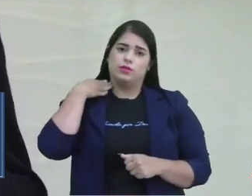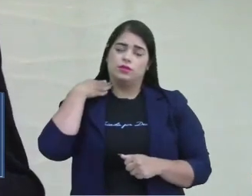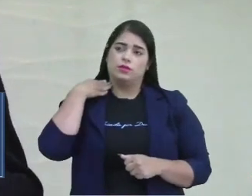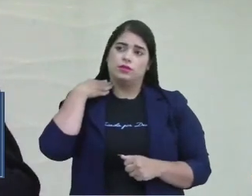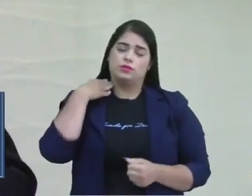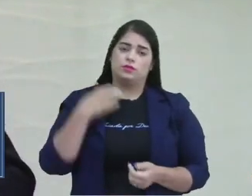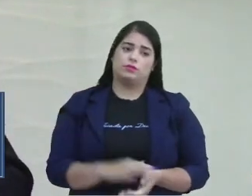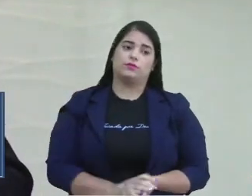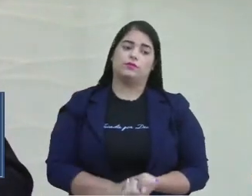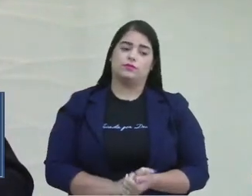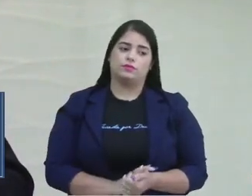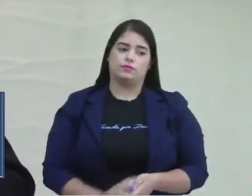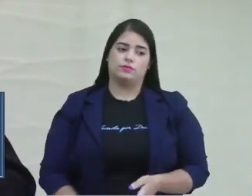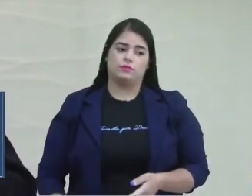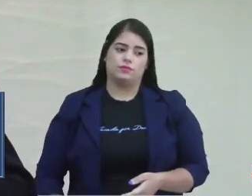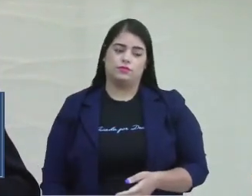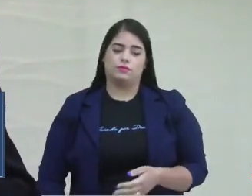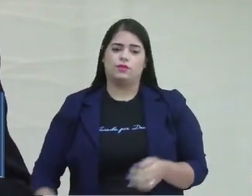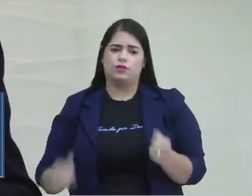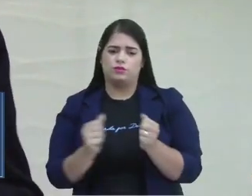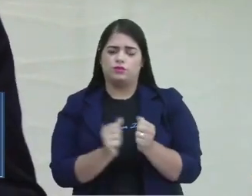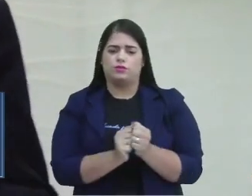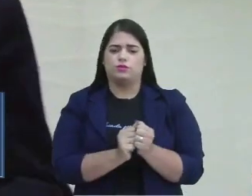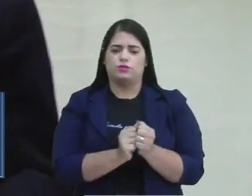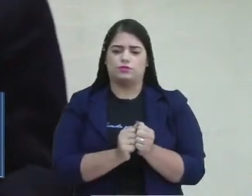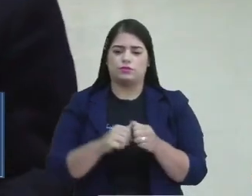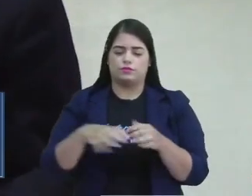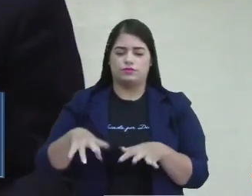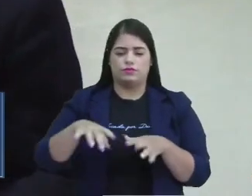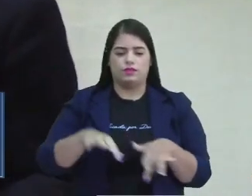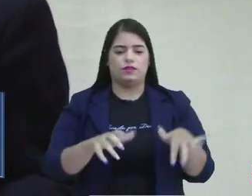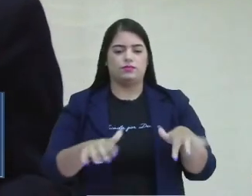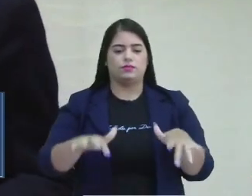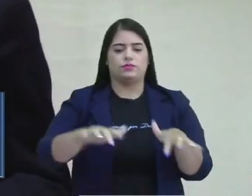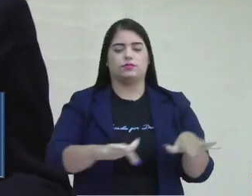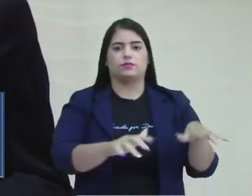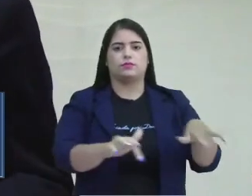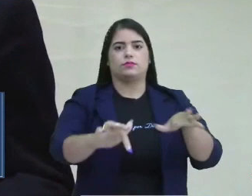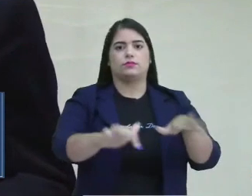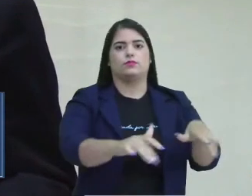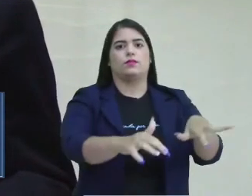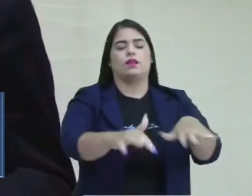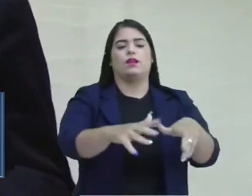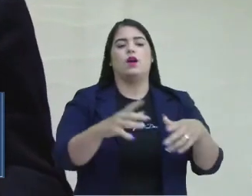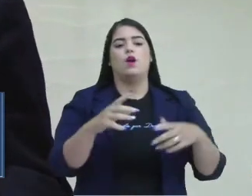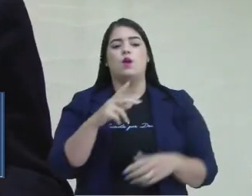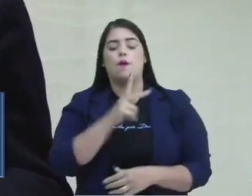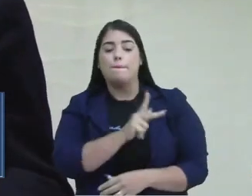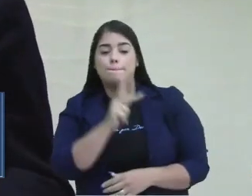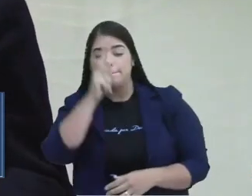marcha dos prefeitos, dos vereadores, né, em busca